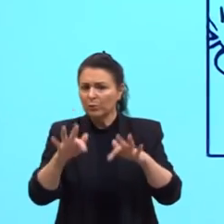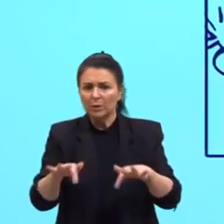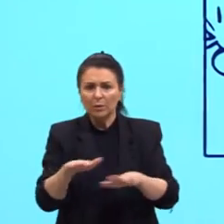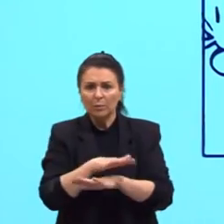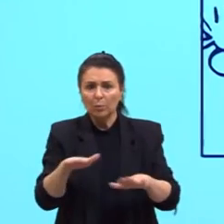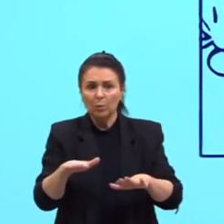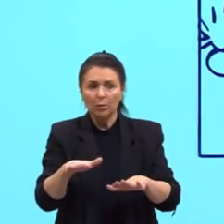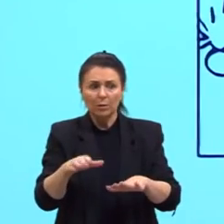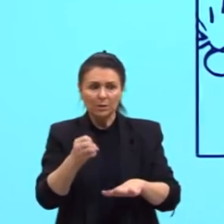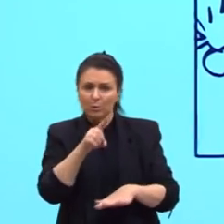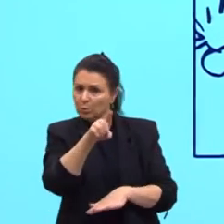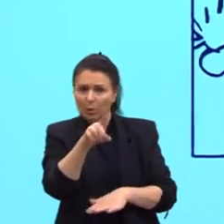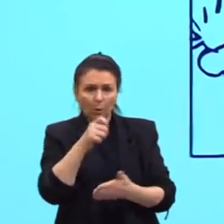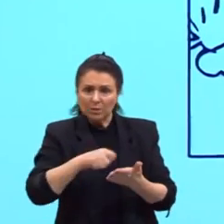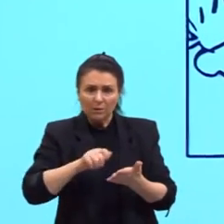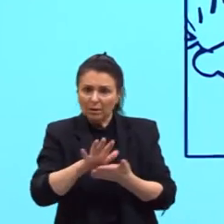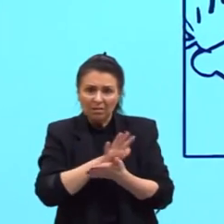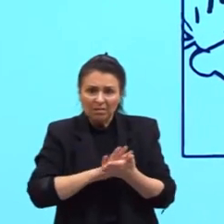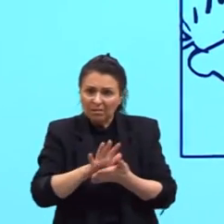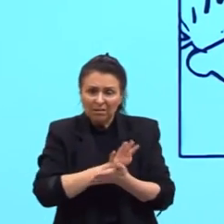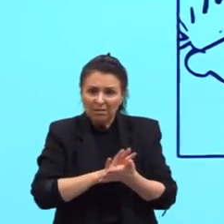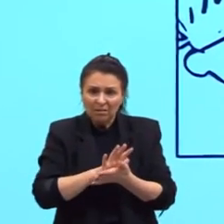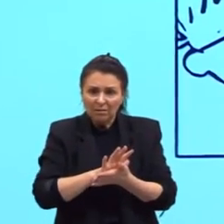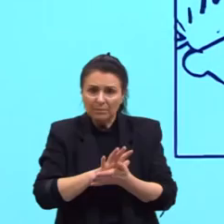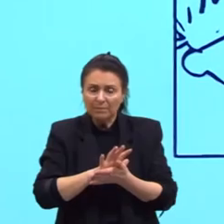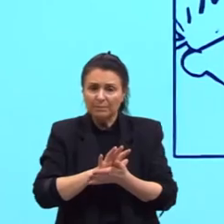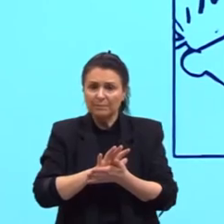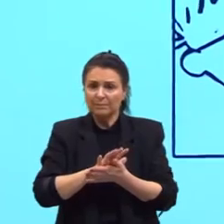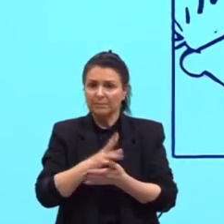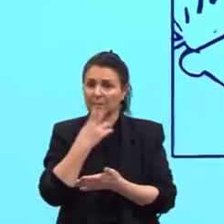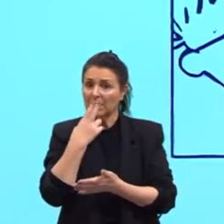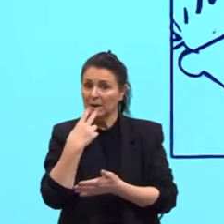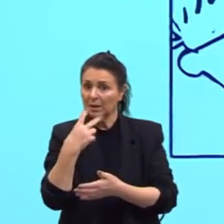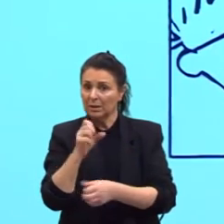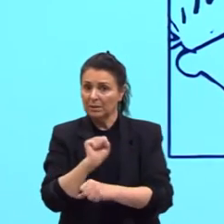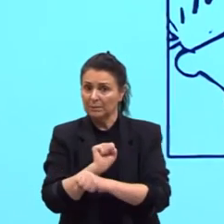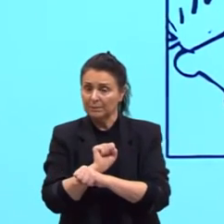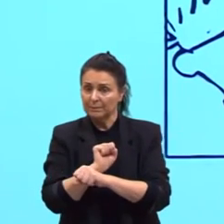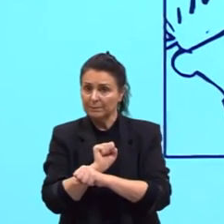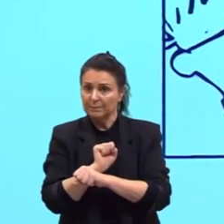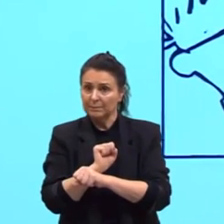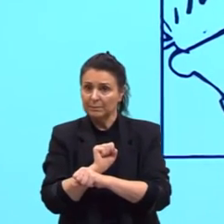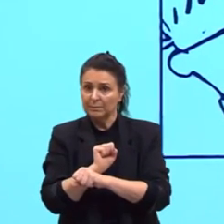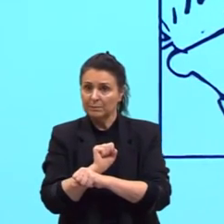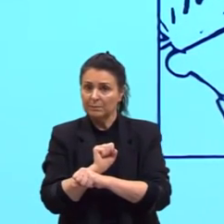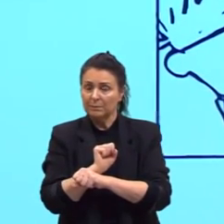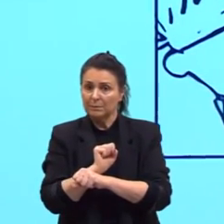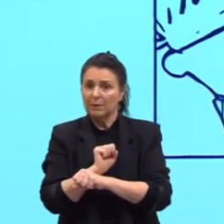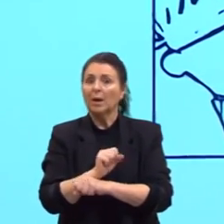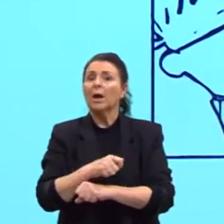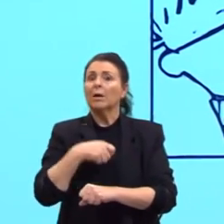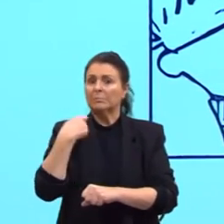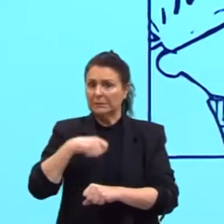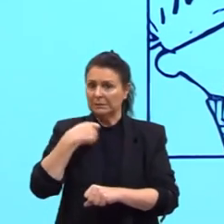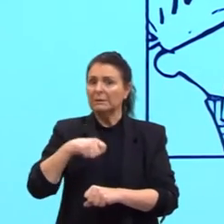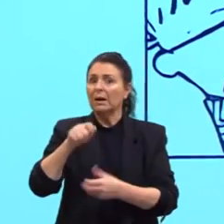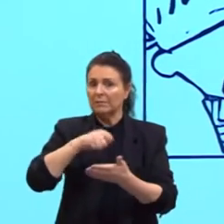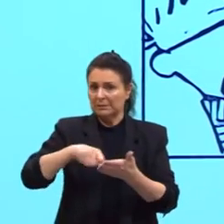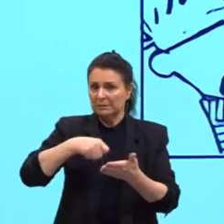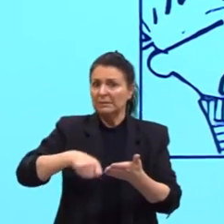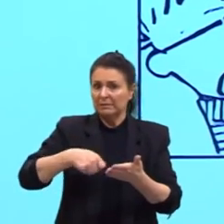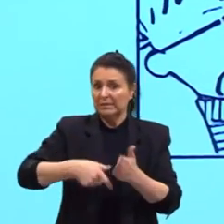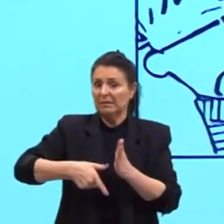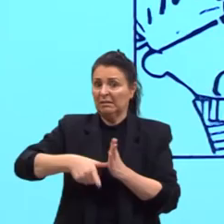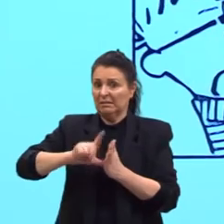não escreveu ainda óbvios e tá errado Tube dando de for Now ó deveria ter sido escrito antes de agora